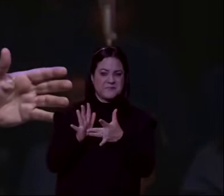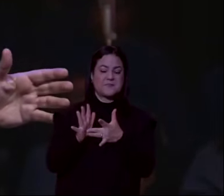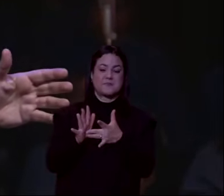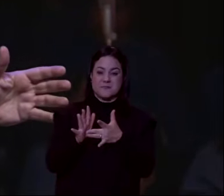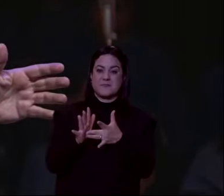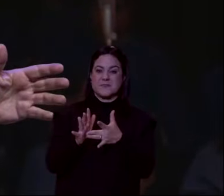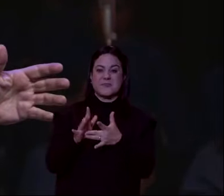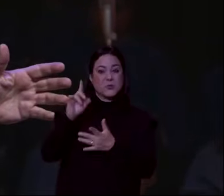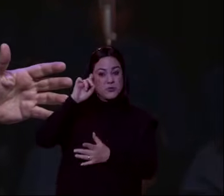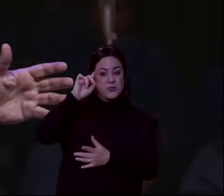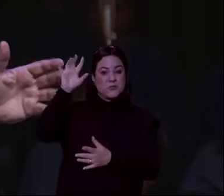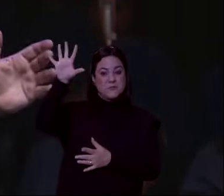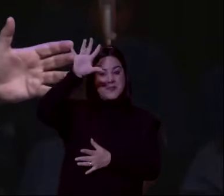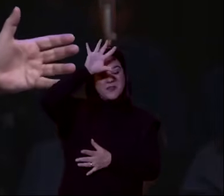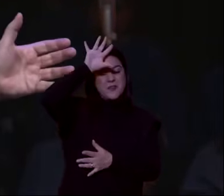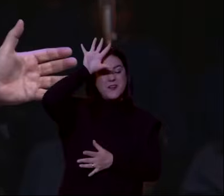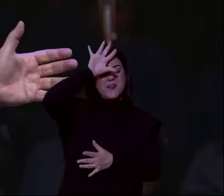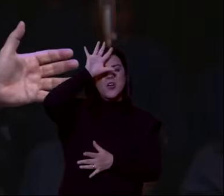naquele dia,